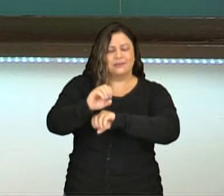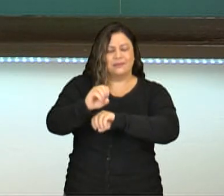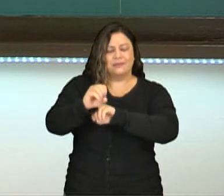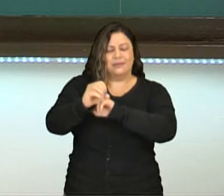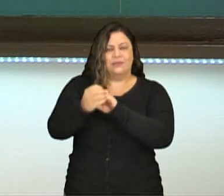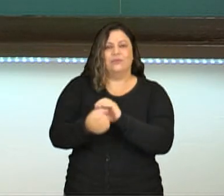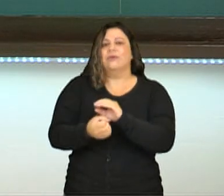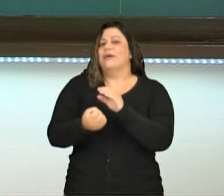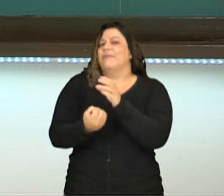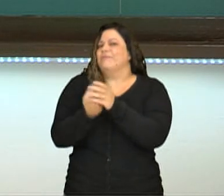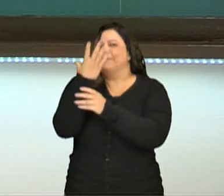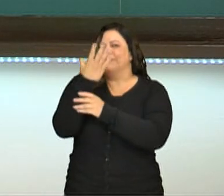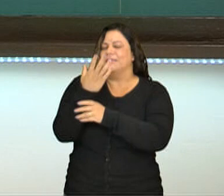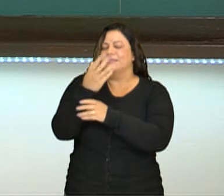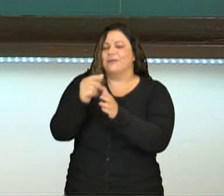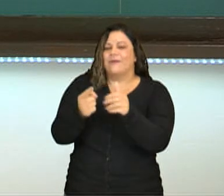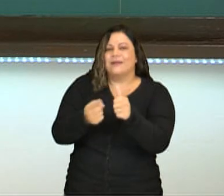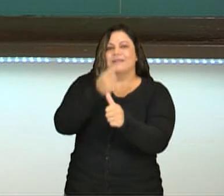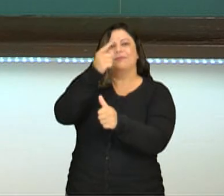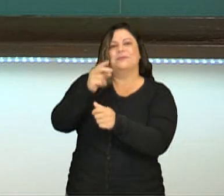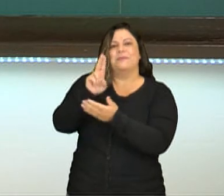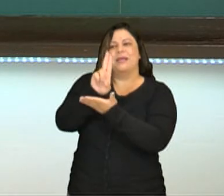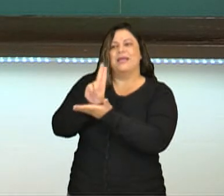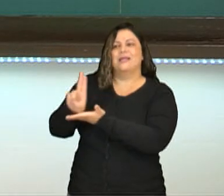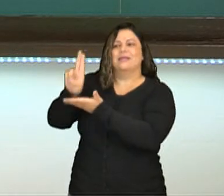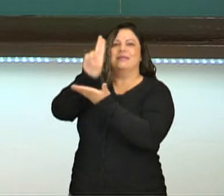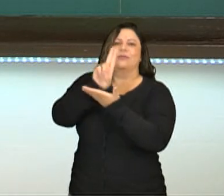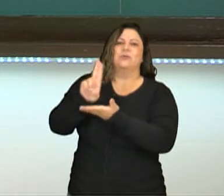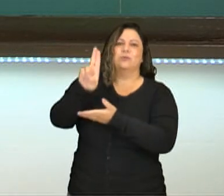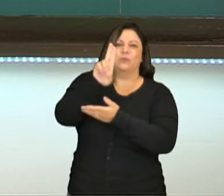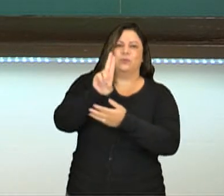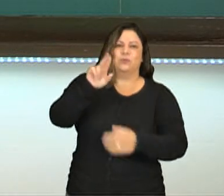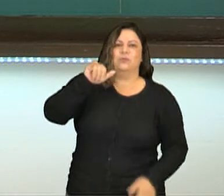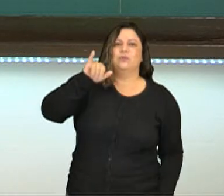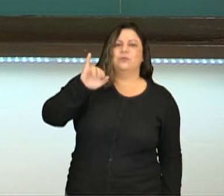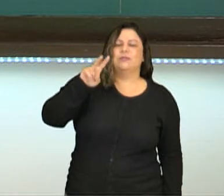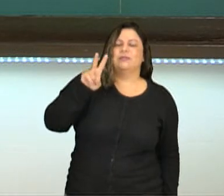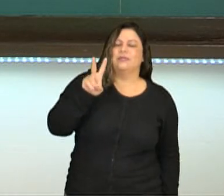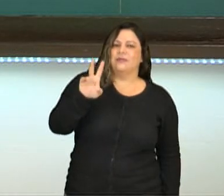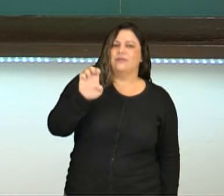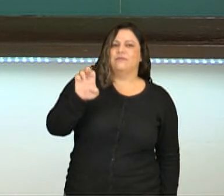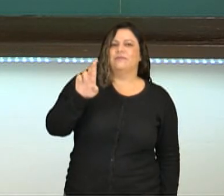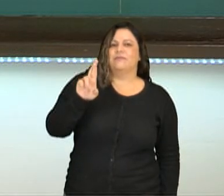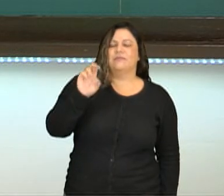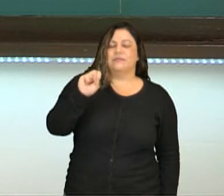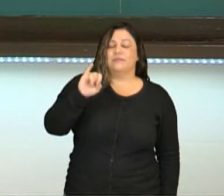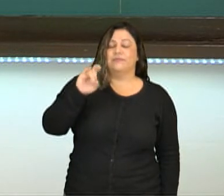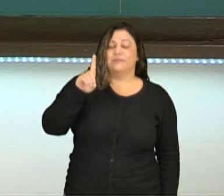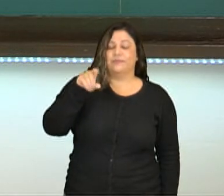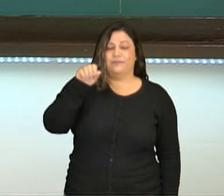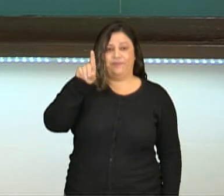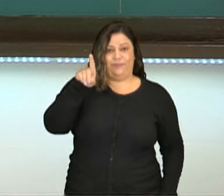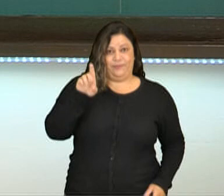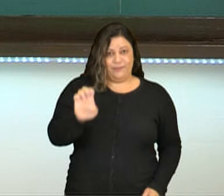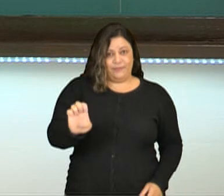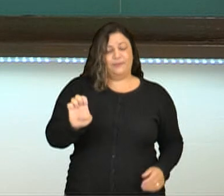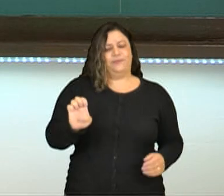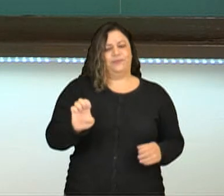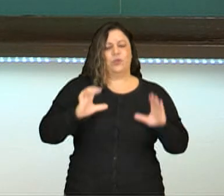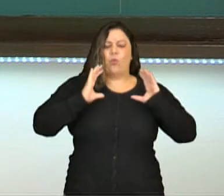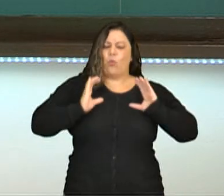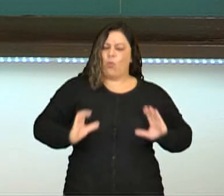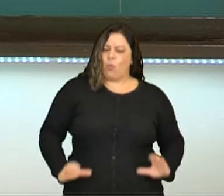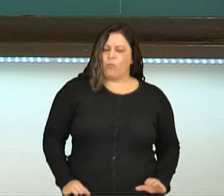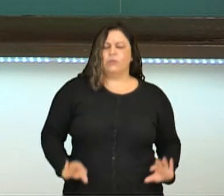primeiras universidades está nesse período. Então nós vamos ver que esse comportamento de